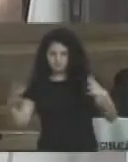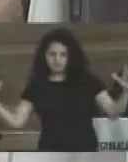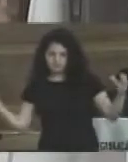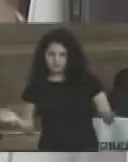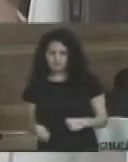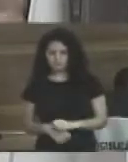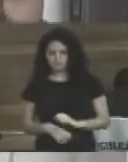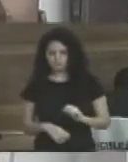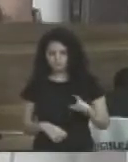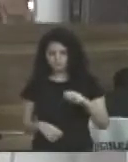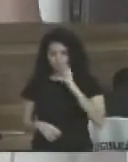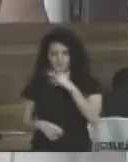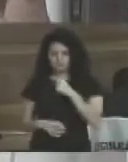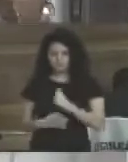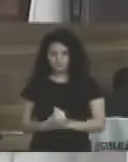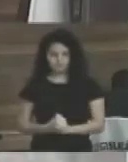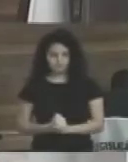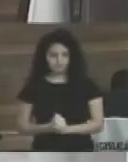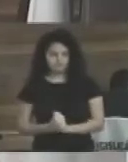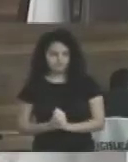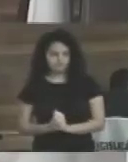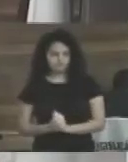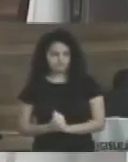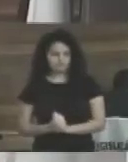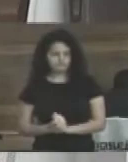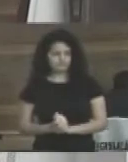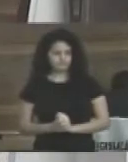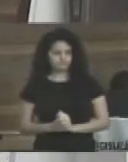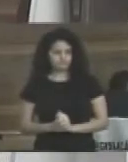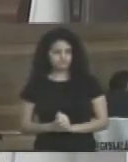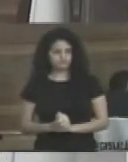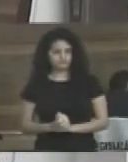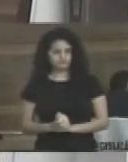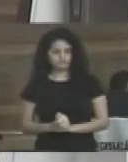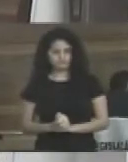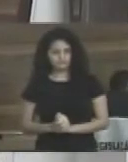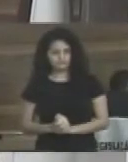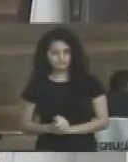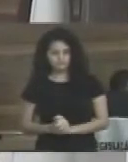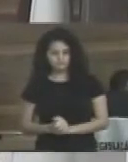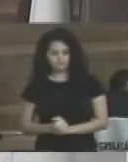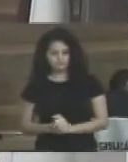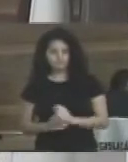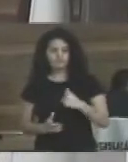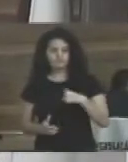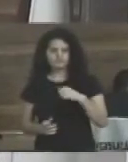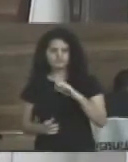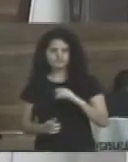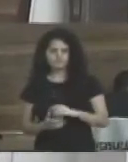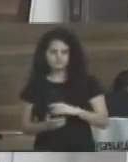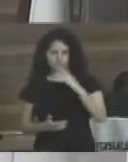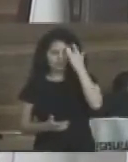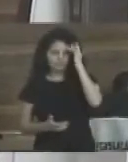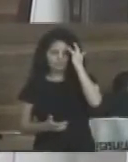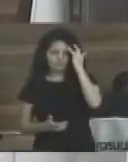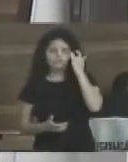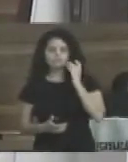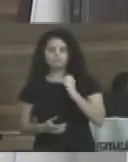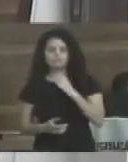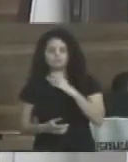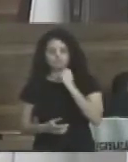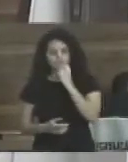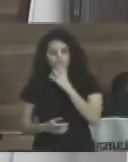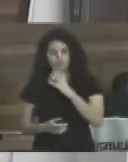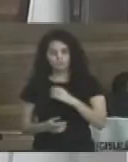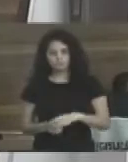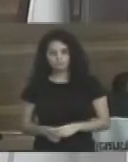gente colocar uma subsedezinha aqui na Praça Zumbi dos Palmares. Eu acho isso muito interessante, e aí o turista vai